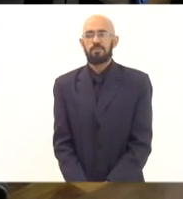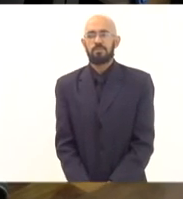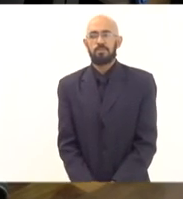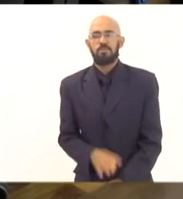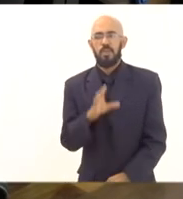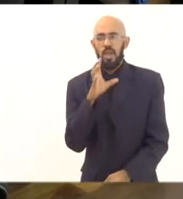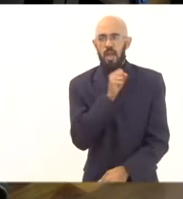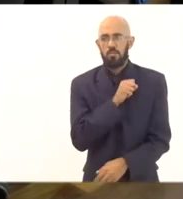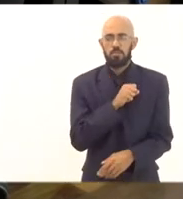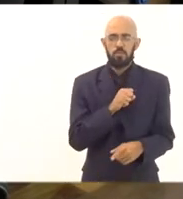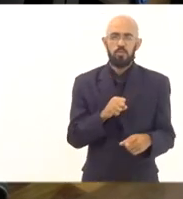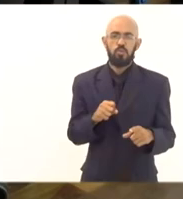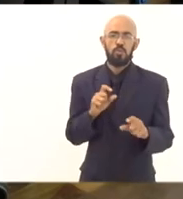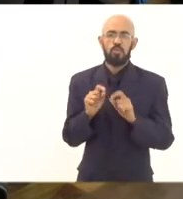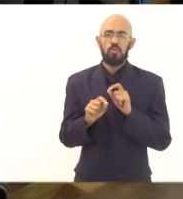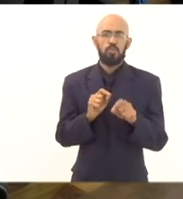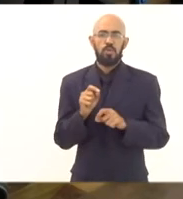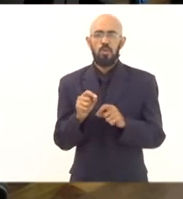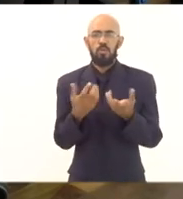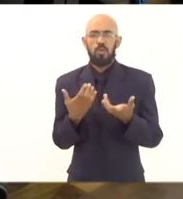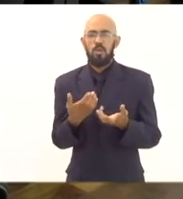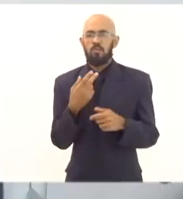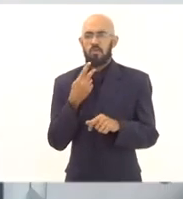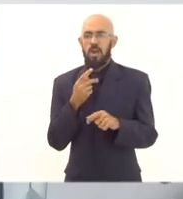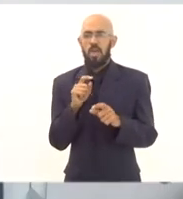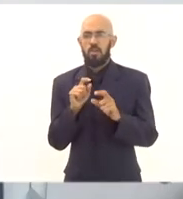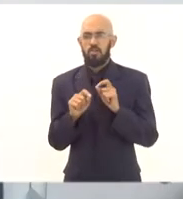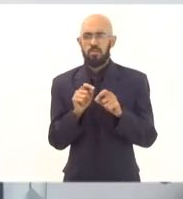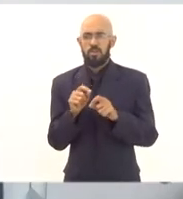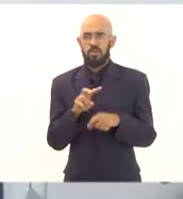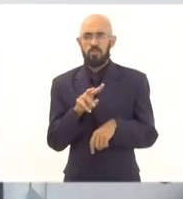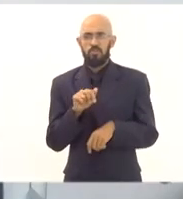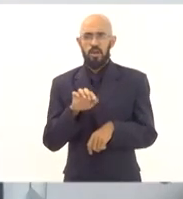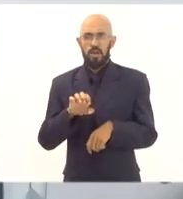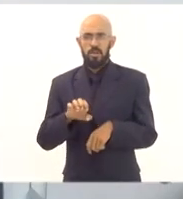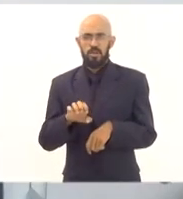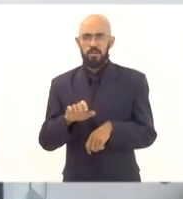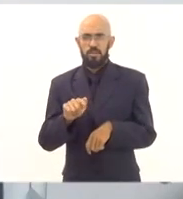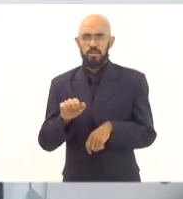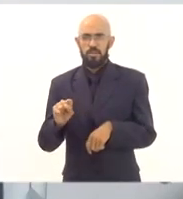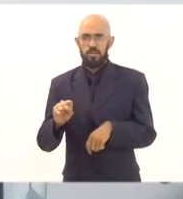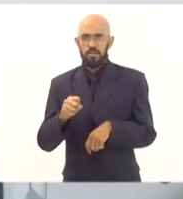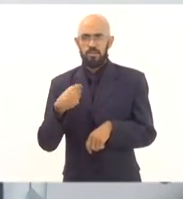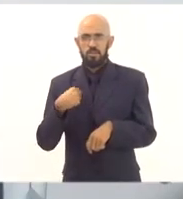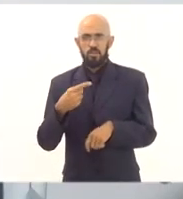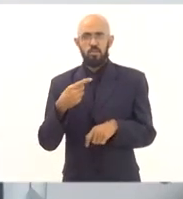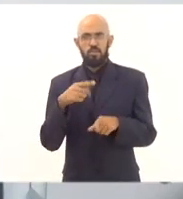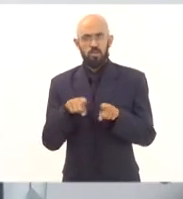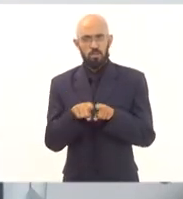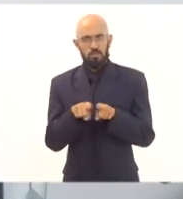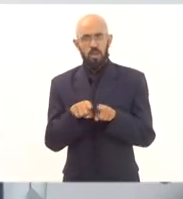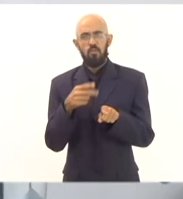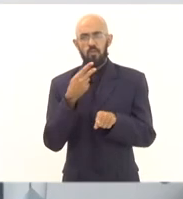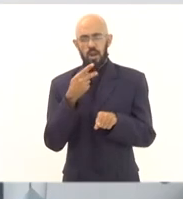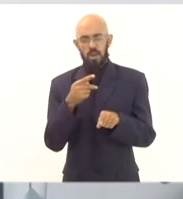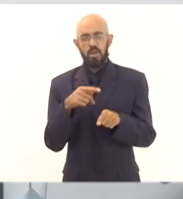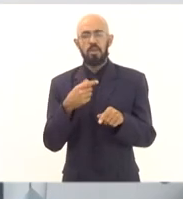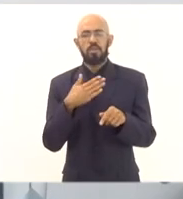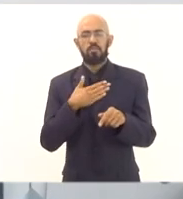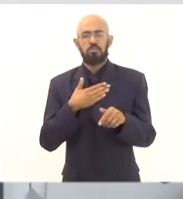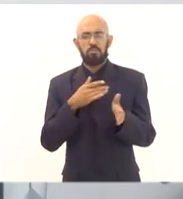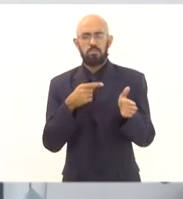muito rápida porque o senhor falou em do Vale gás eu até cheguei a mencionar nenhuma Deixa eu te